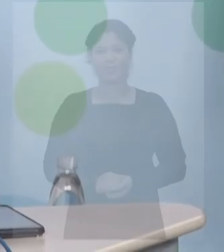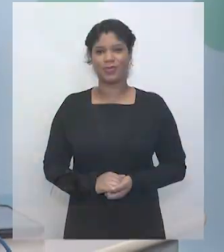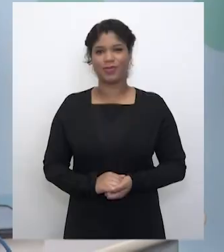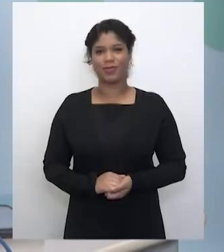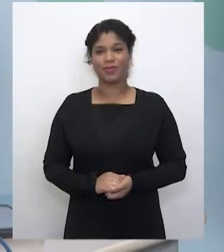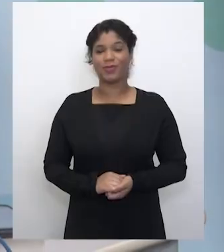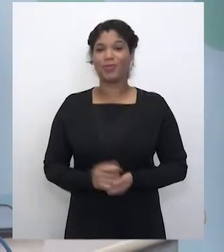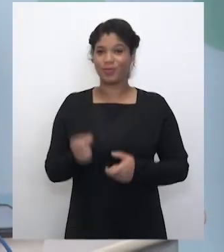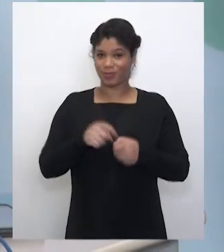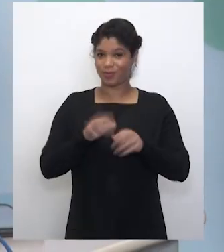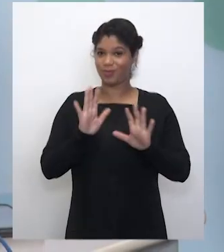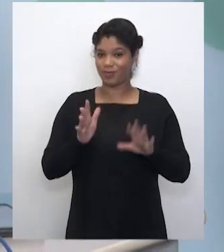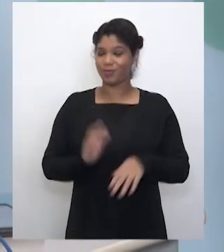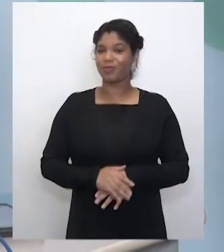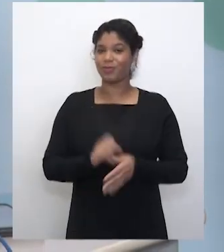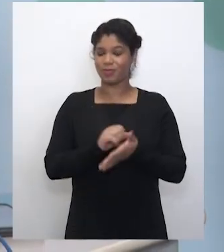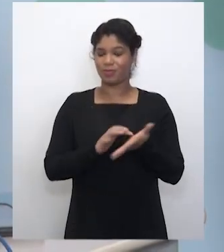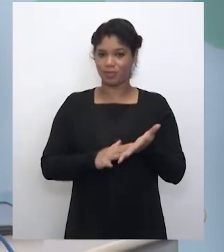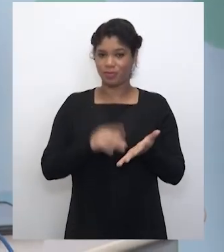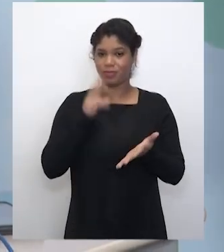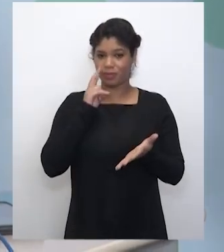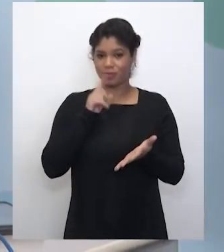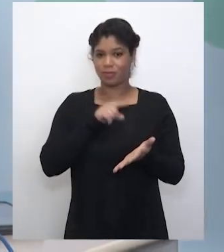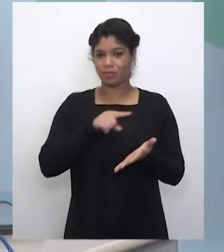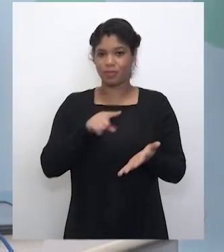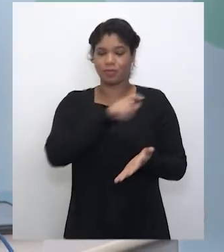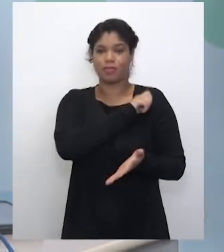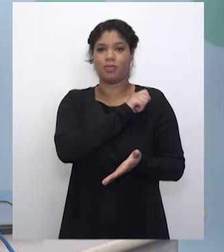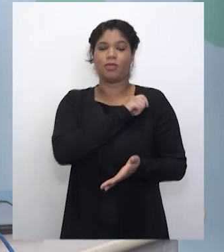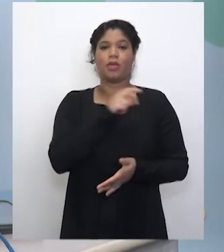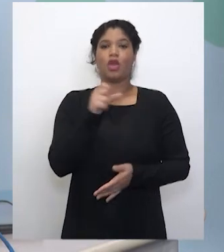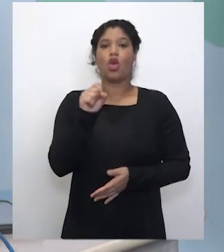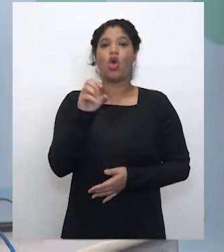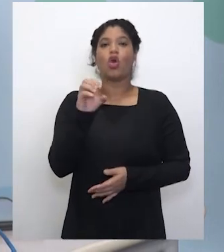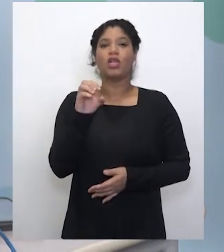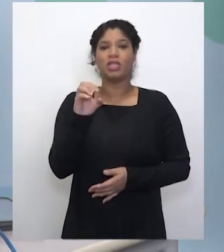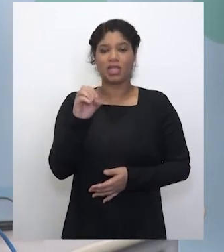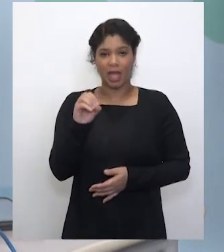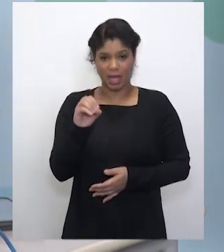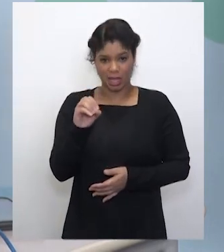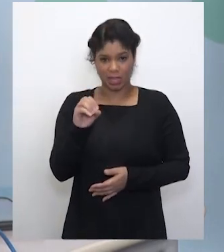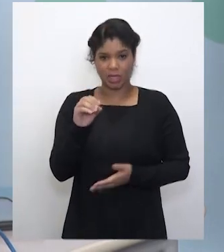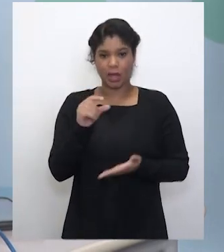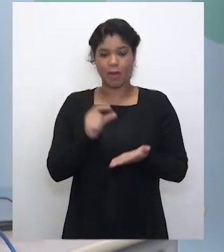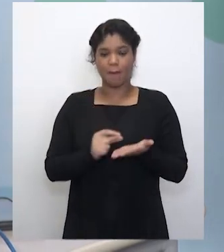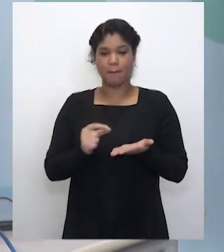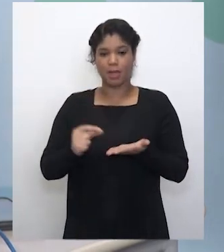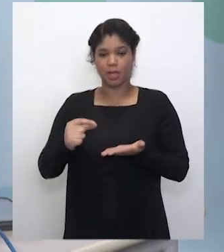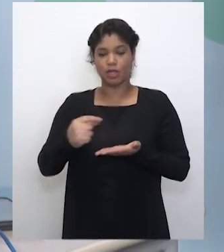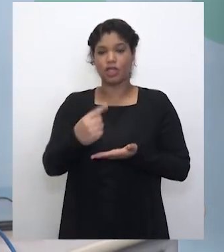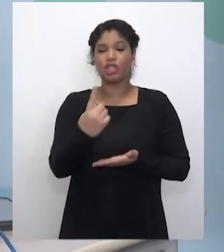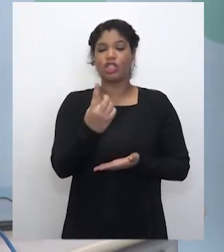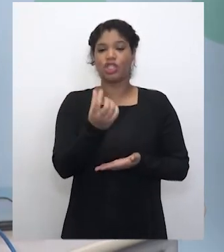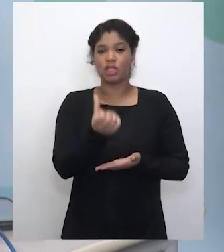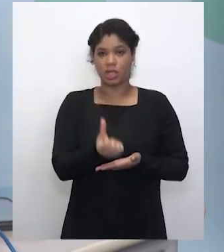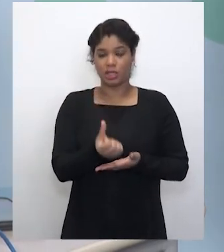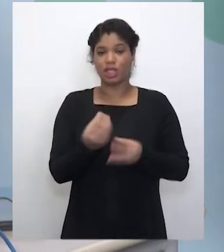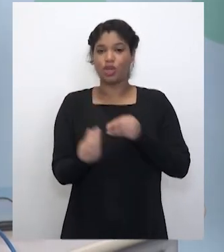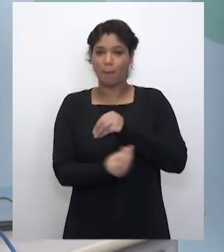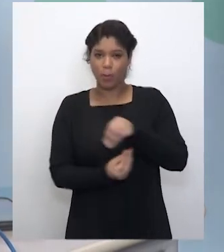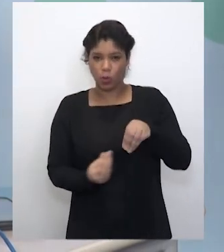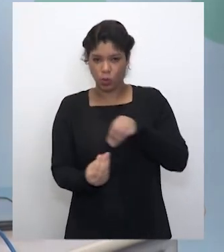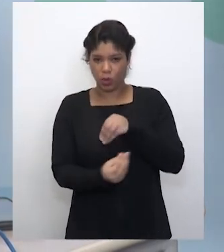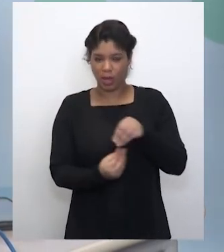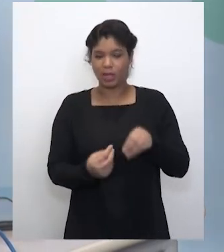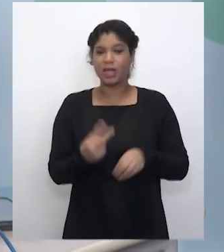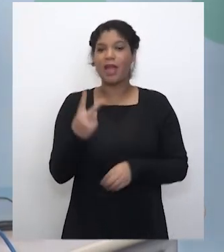Voltamos da atividade. Olha, professora Inês, eles colocaram aqui que são 80 pedaços, sendo 16 de portuguesa, então o total é 20%. Então,